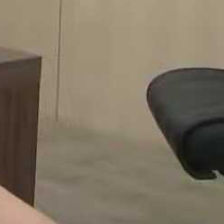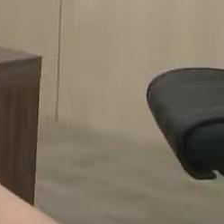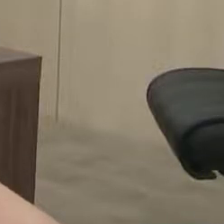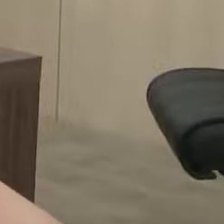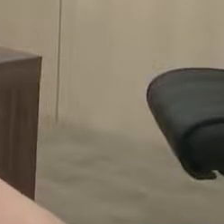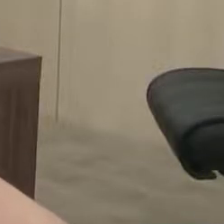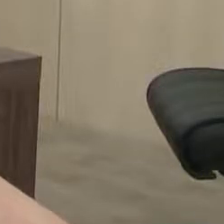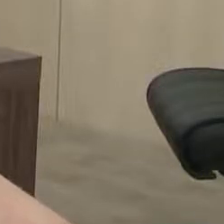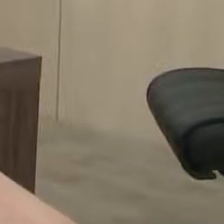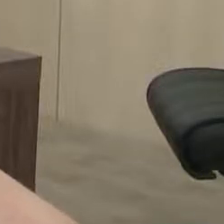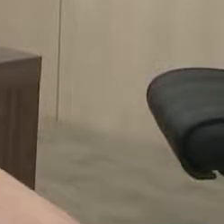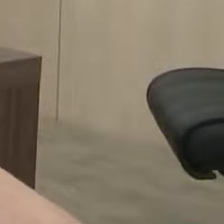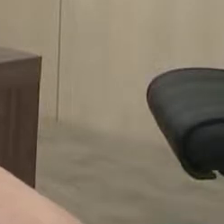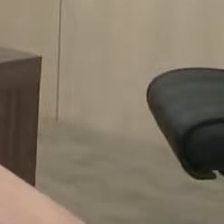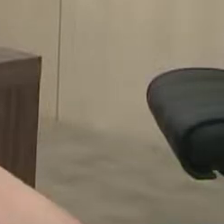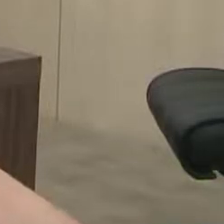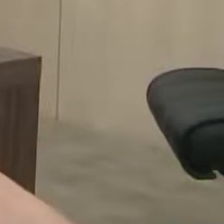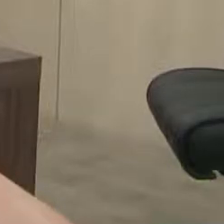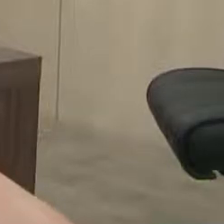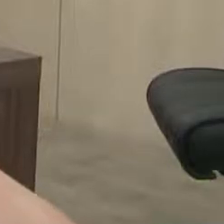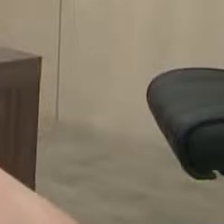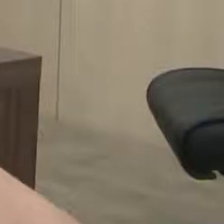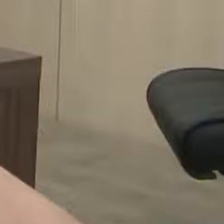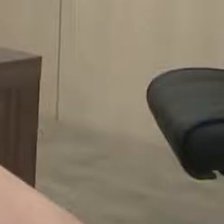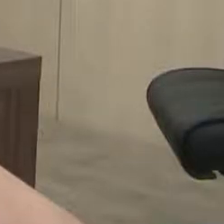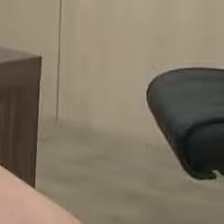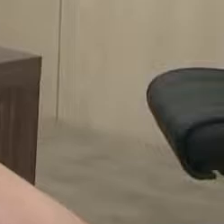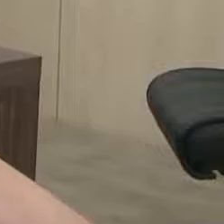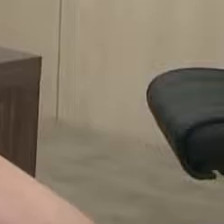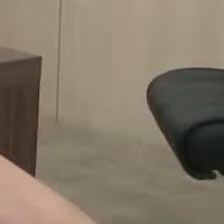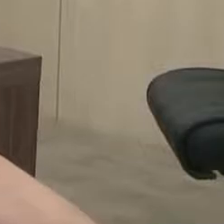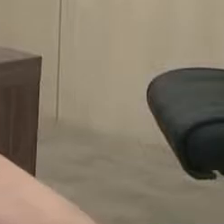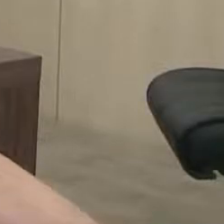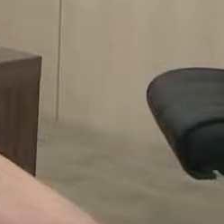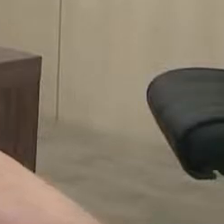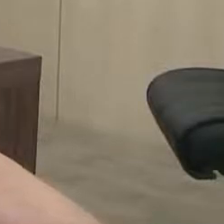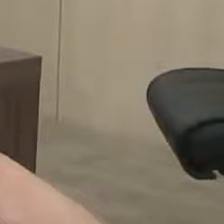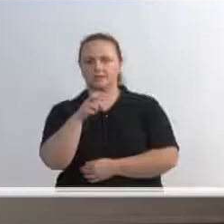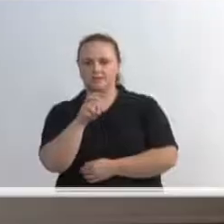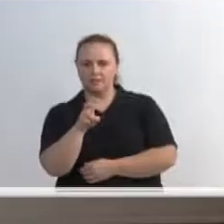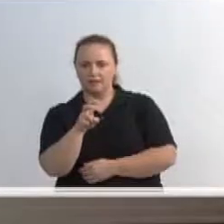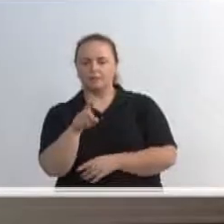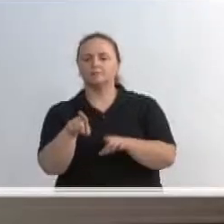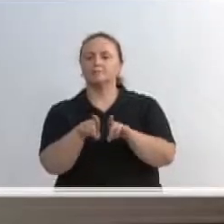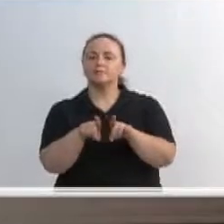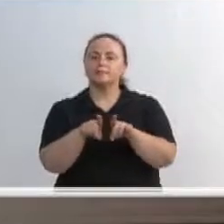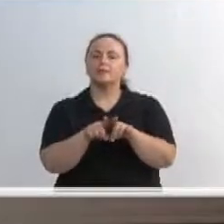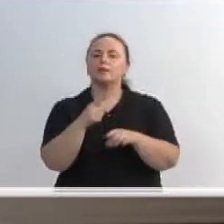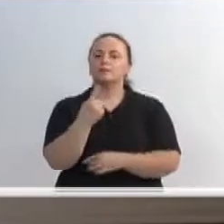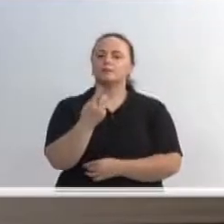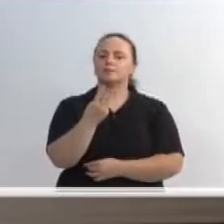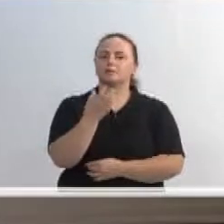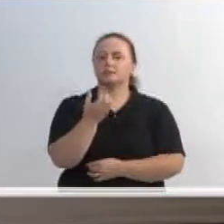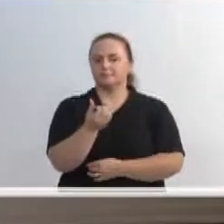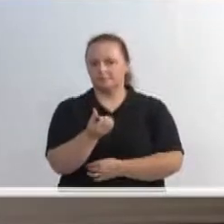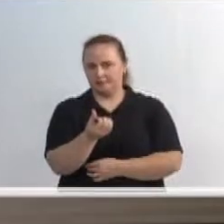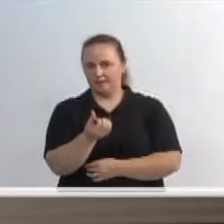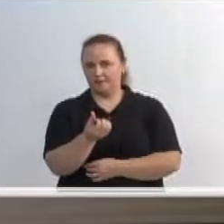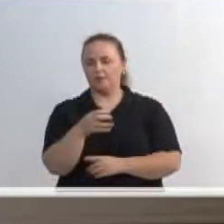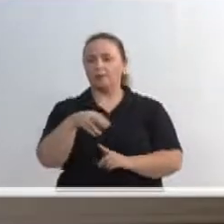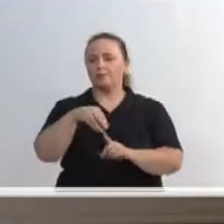foi mágico, assim, foi uma coisa bem legal. E desde já, em nome da Pró-Família, fica um desejo especial.